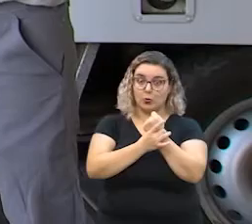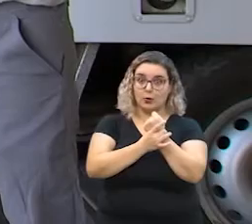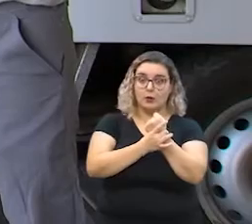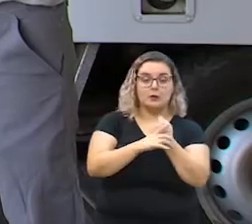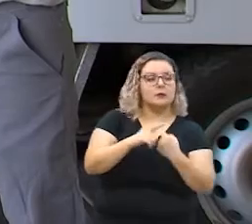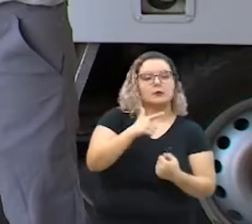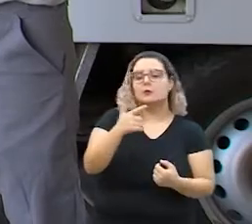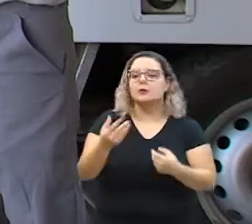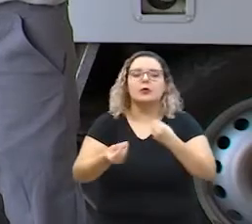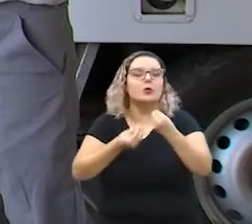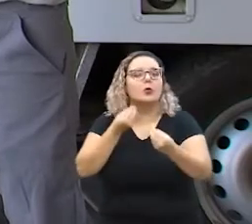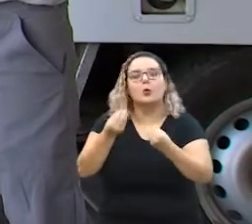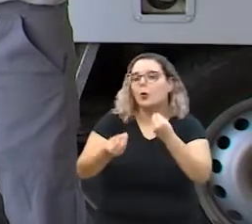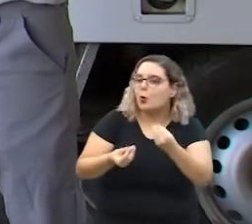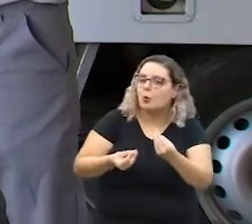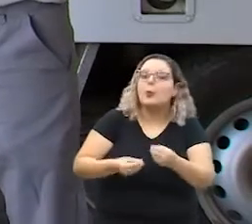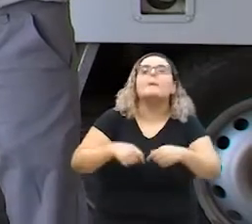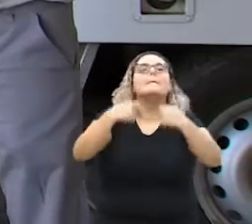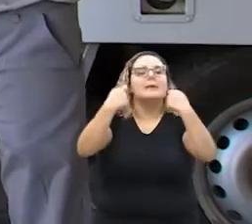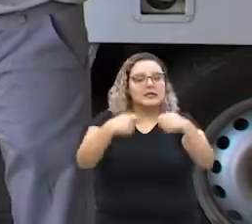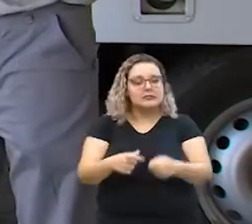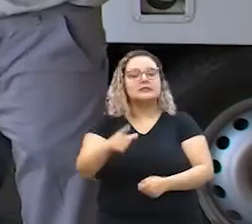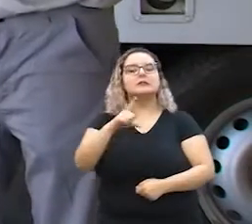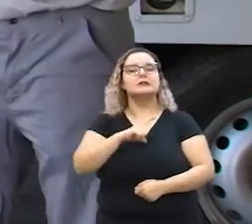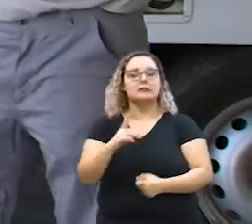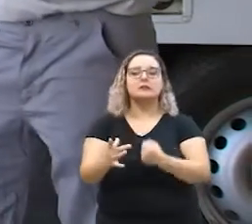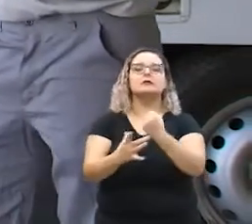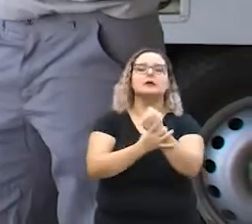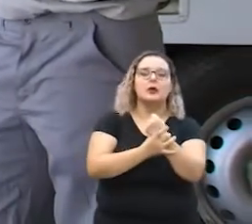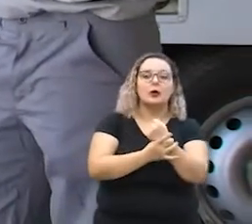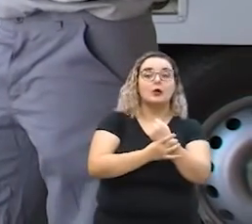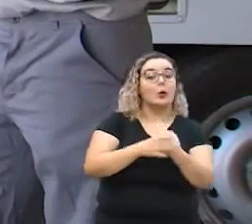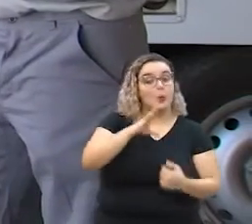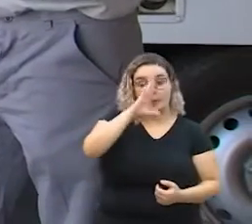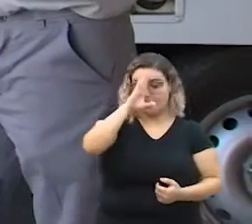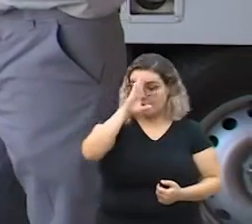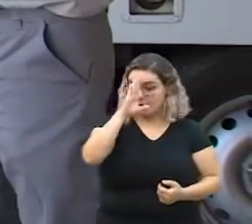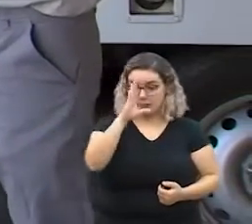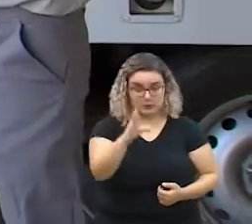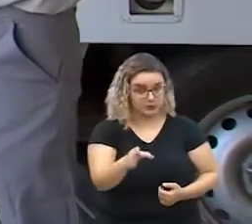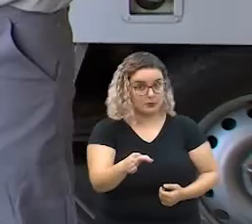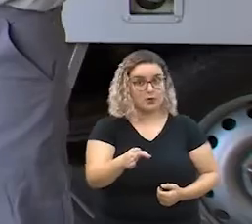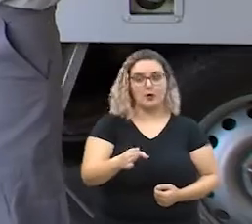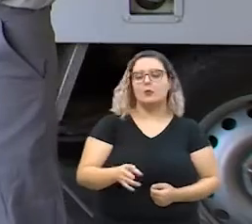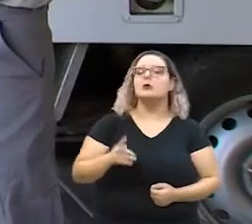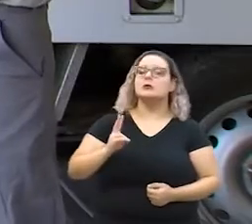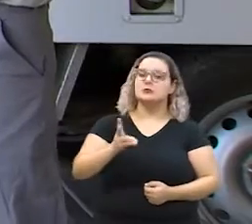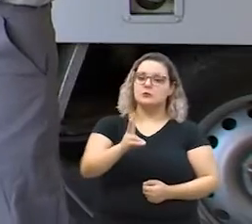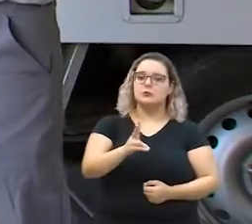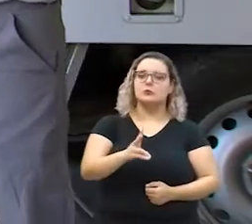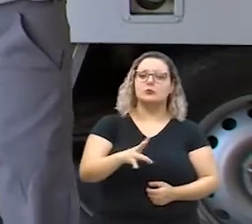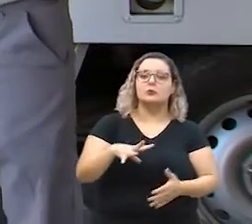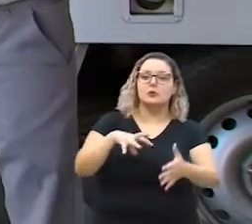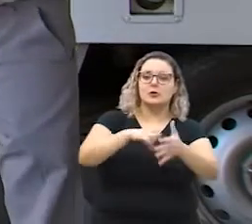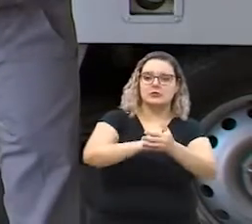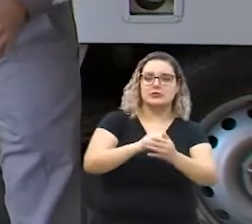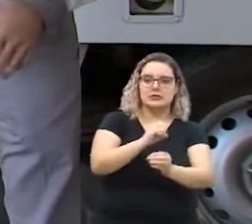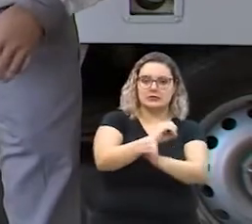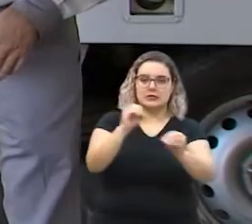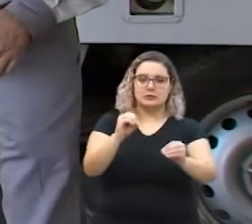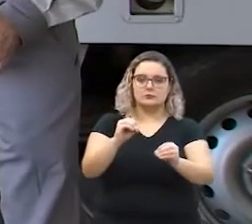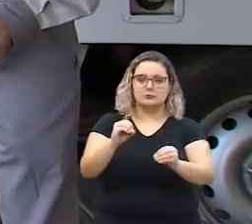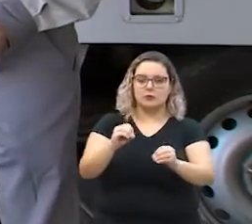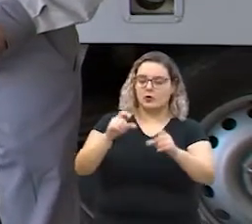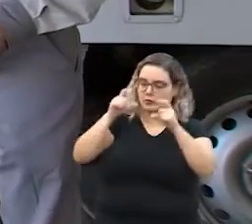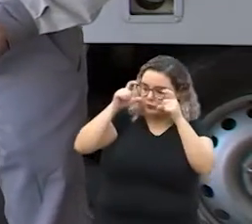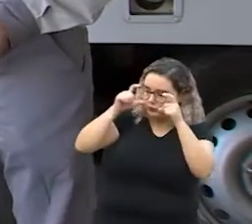inegociável dentro da empresa. Não tem conversa. Não tem conversa. Aqui segurança e a busca contínua do acidente zero. Eu tô vendo aqui um óculos no seu bolso,